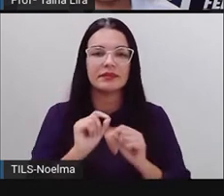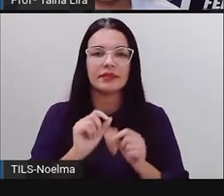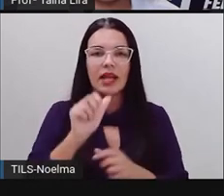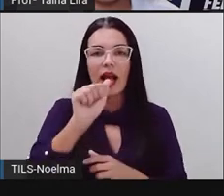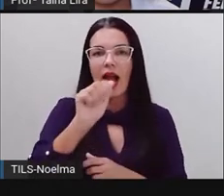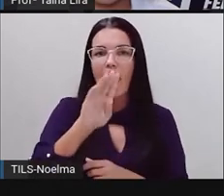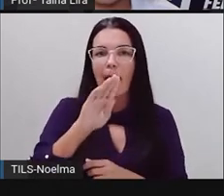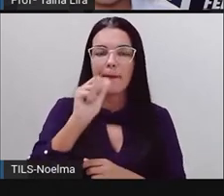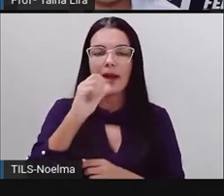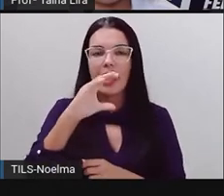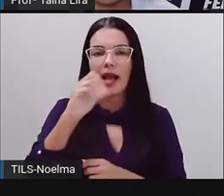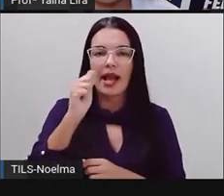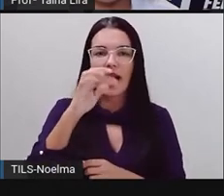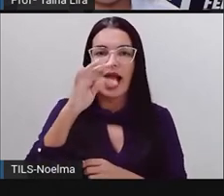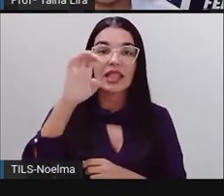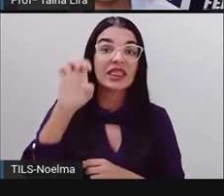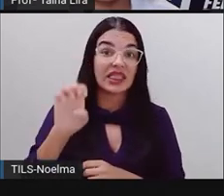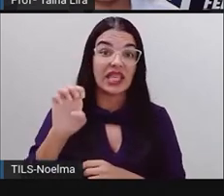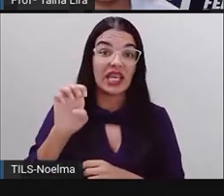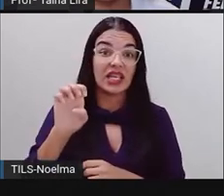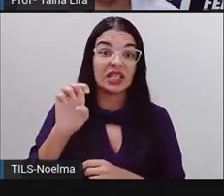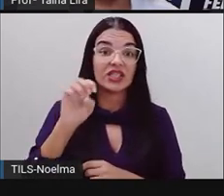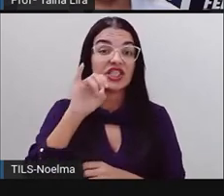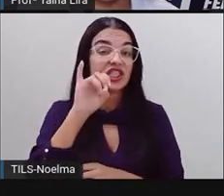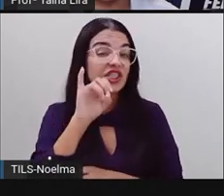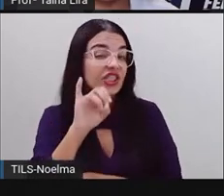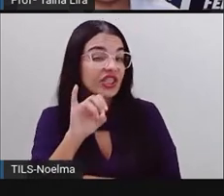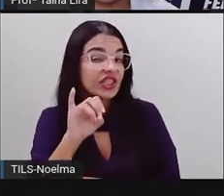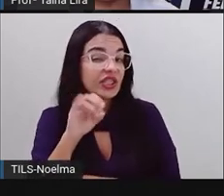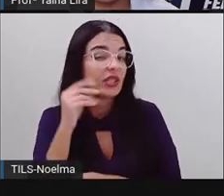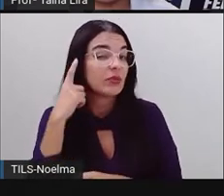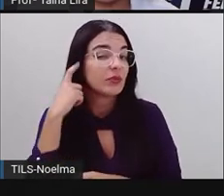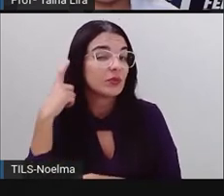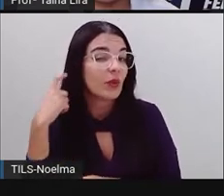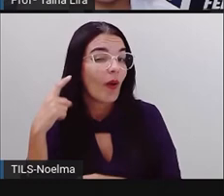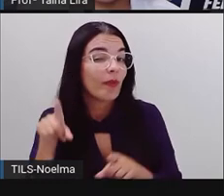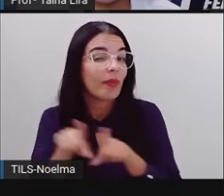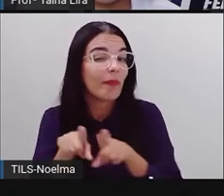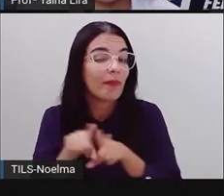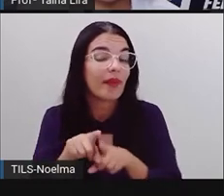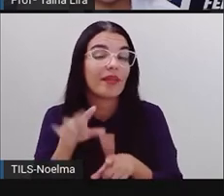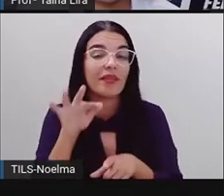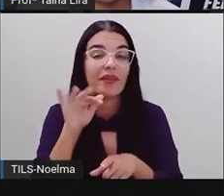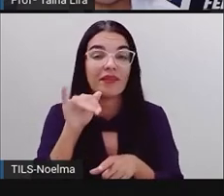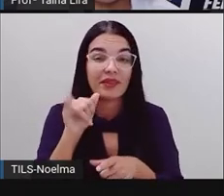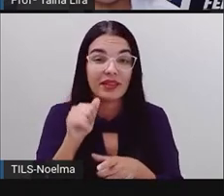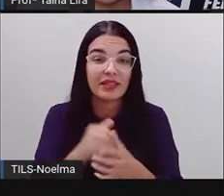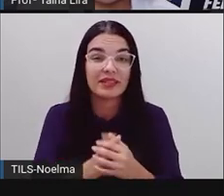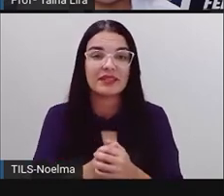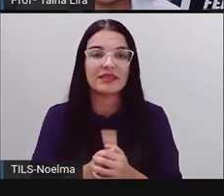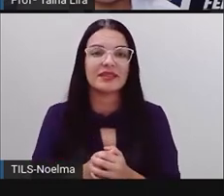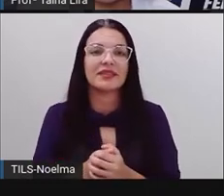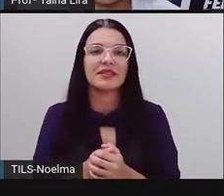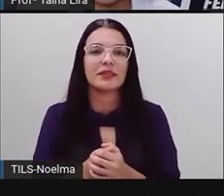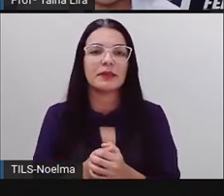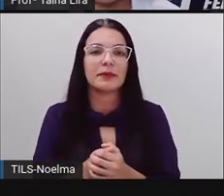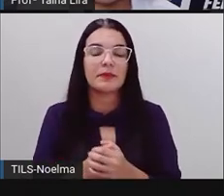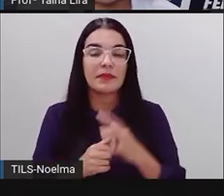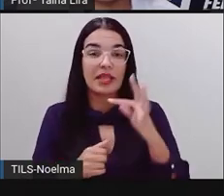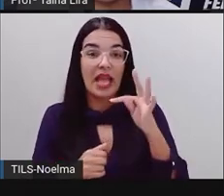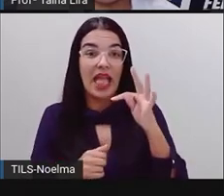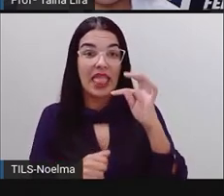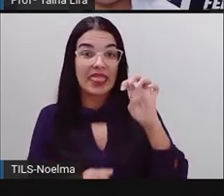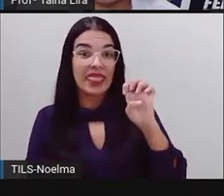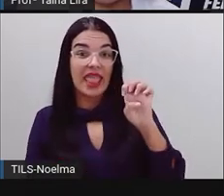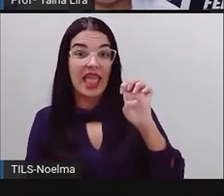abacate abacate Então observa em aí a sílaba né até